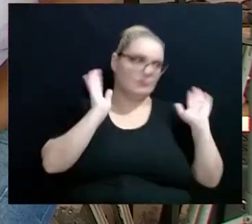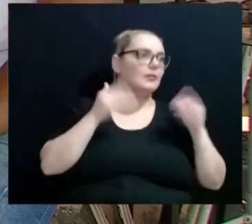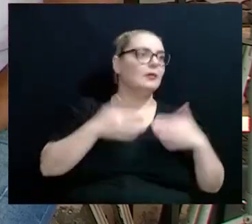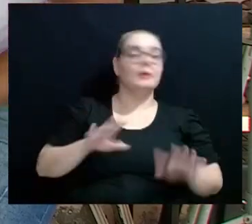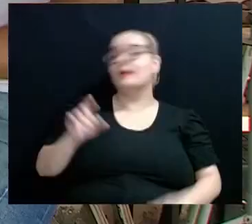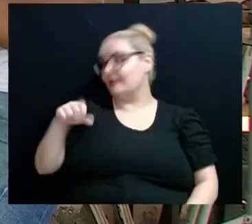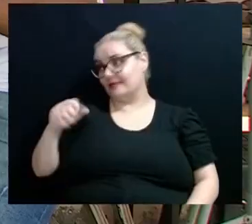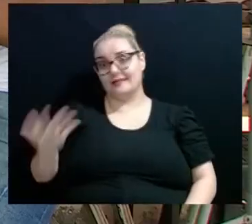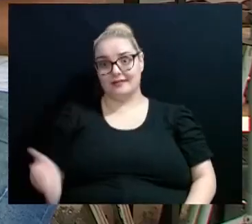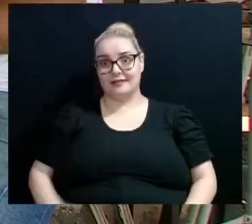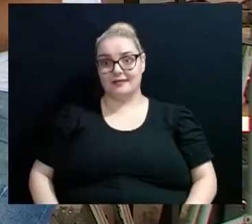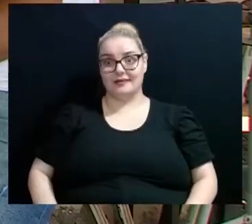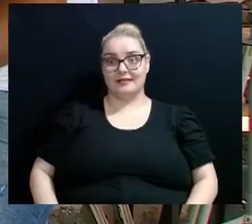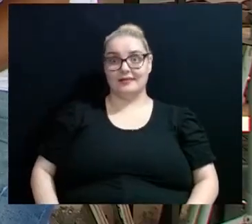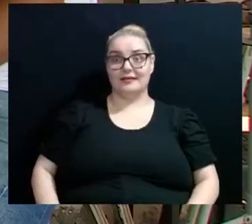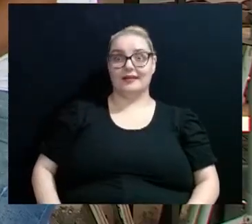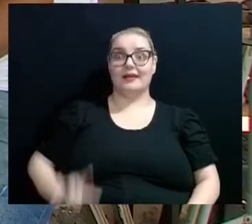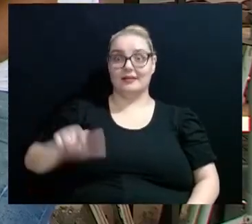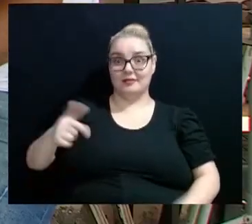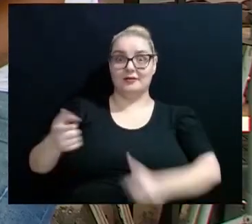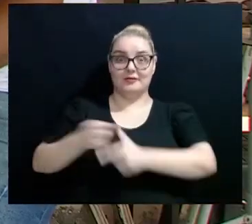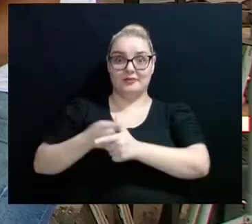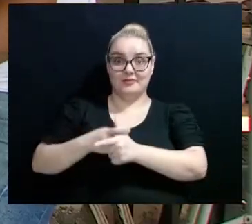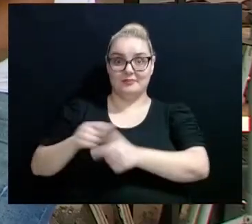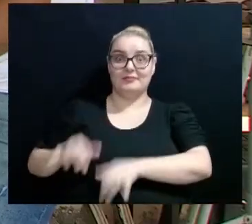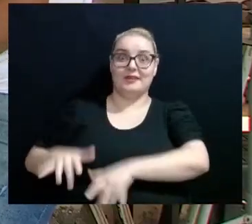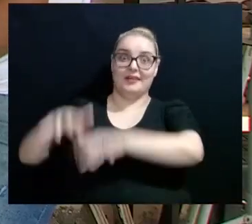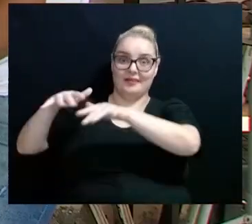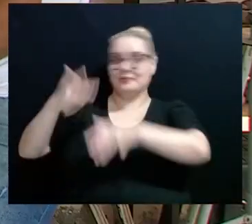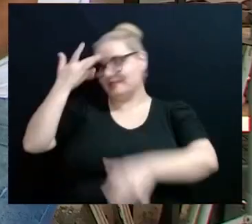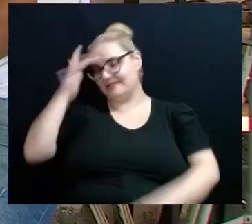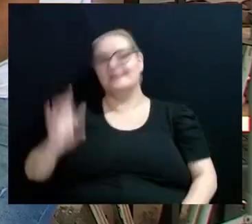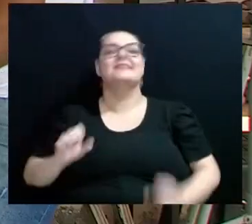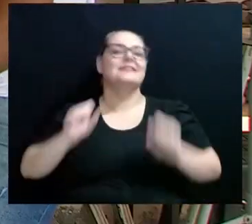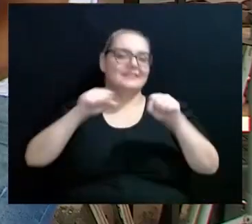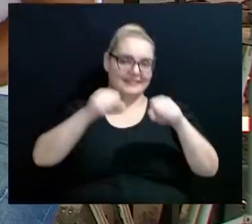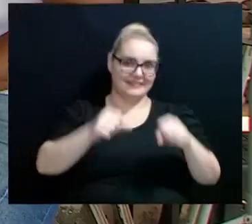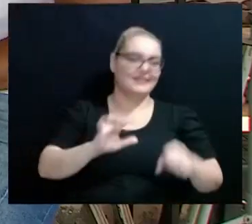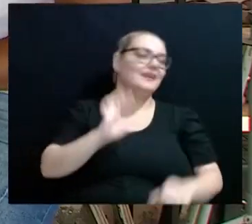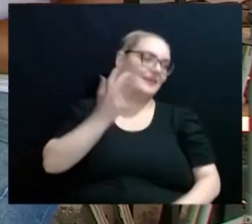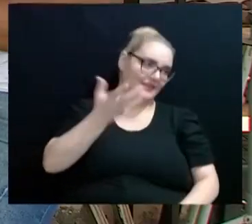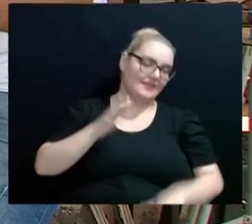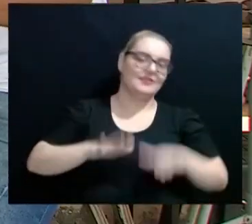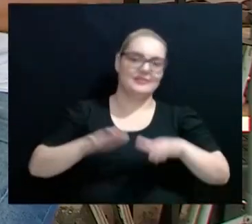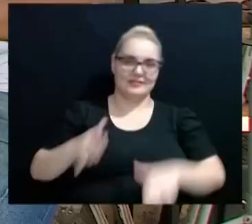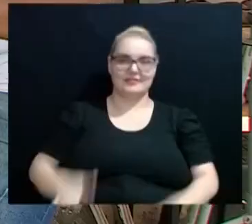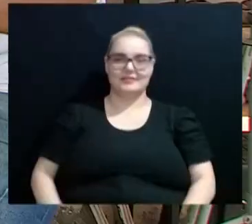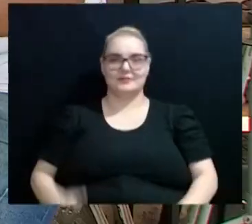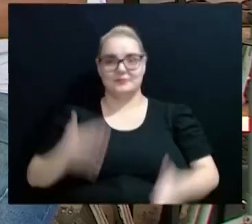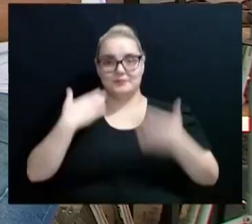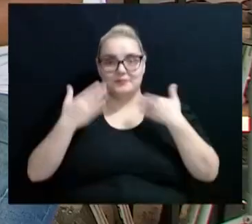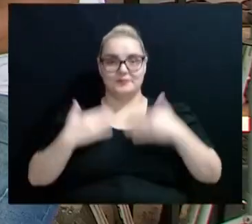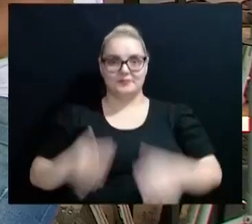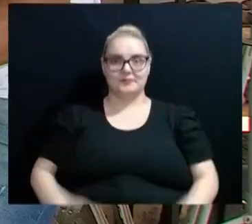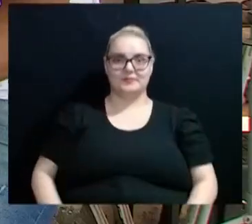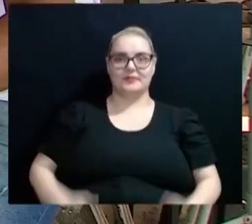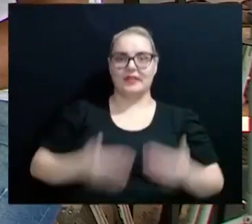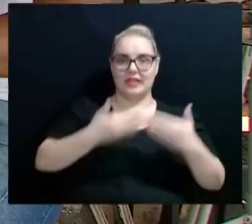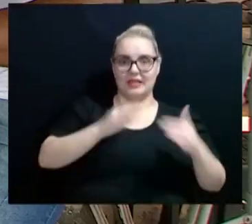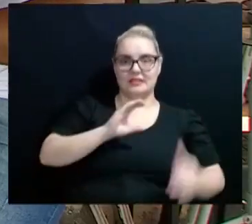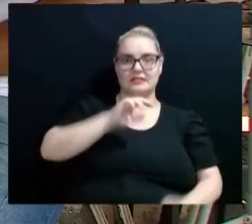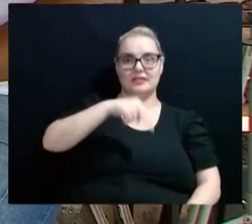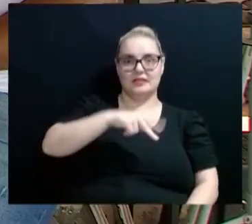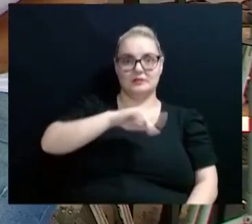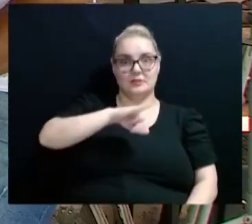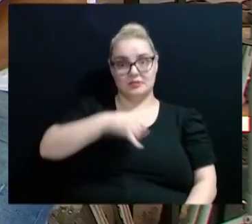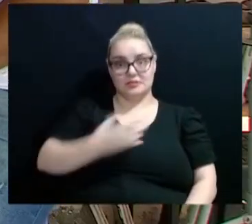abri um CNPJ, o que eu faço com isso? Não sei. Não sei, tá lá, tá aberto. Tá lá. Eu só sei que depois me acumulou um monte de dívida por não saber. Isso,